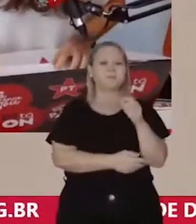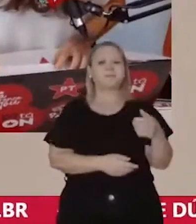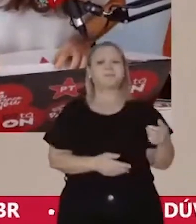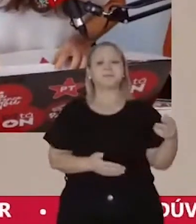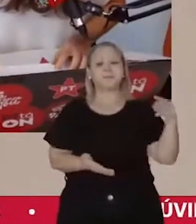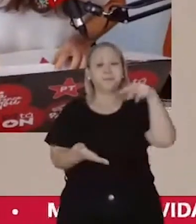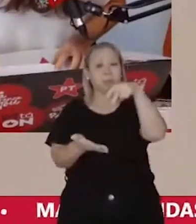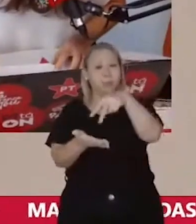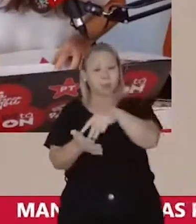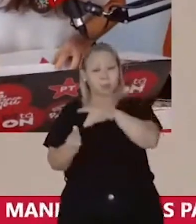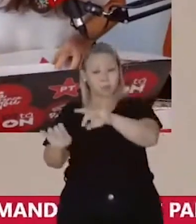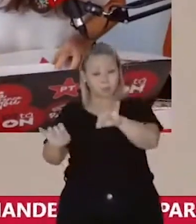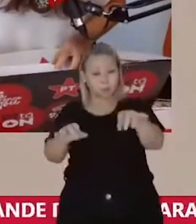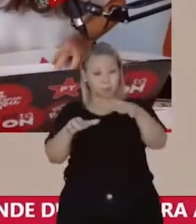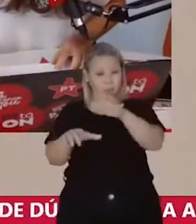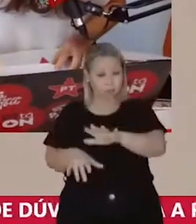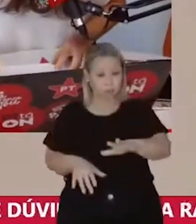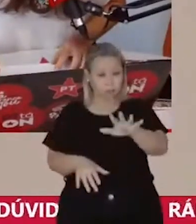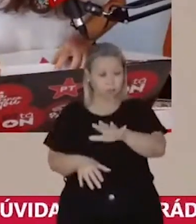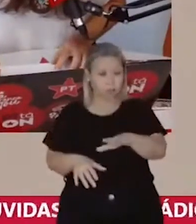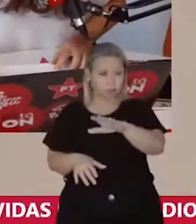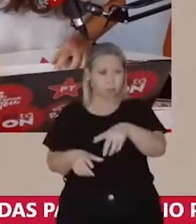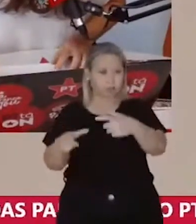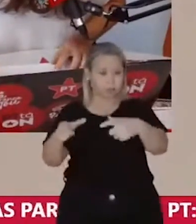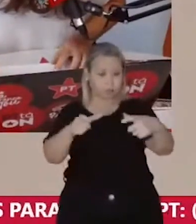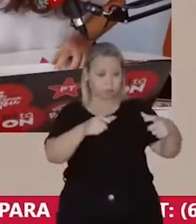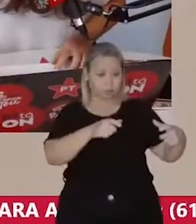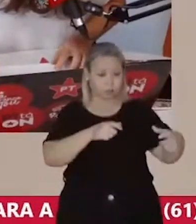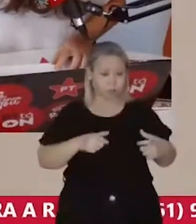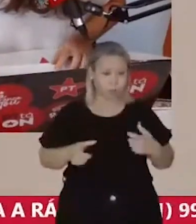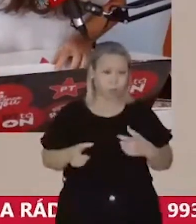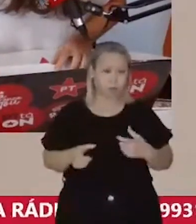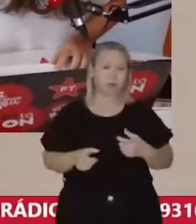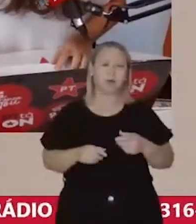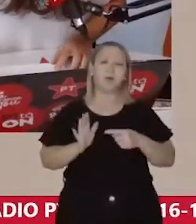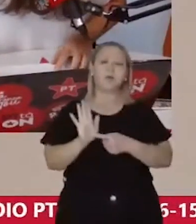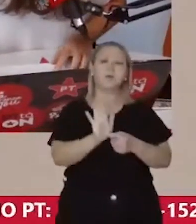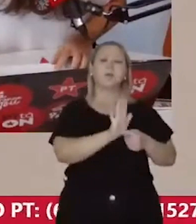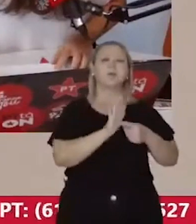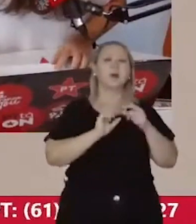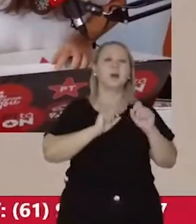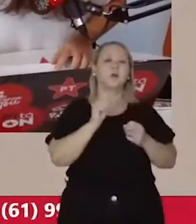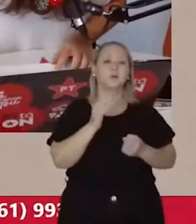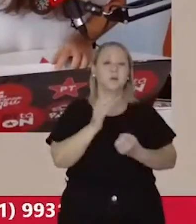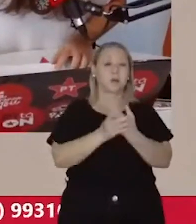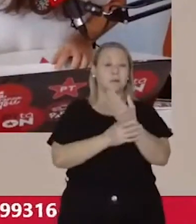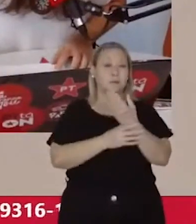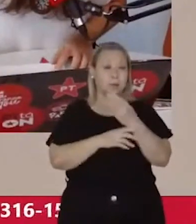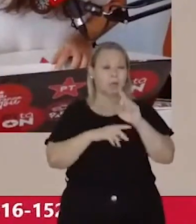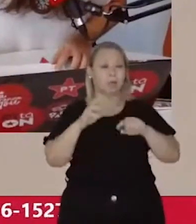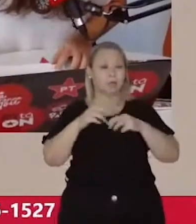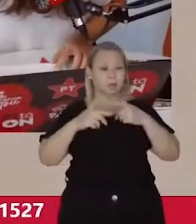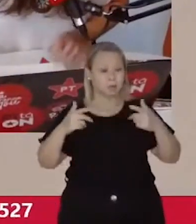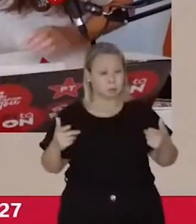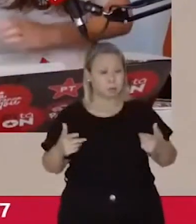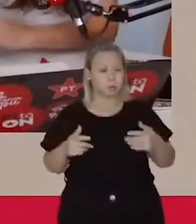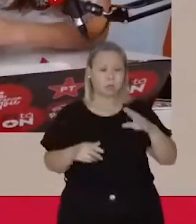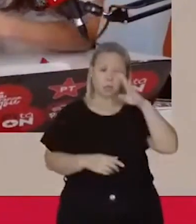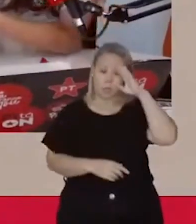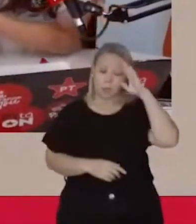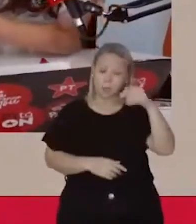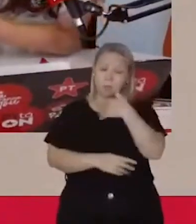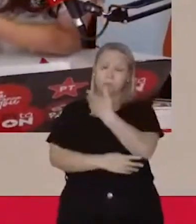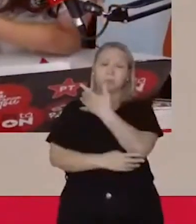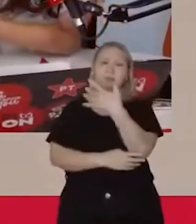vamos mostrar o que já é feito de concreto, o que já é feito de produtivo, especialmente na área da agroecologia, da agrofloresta, para